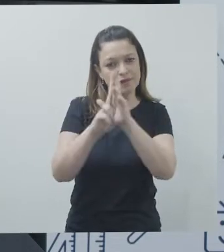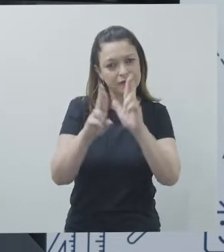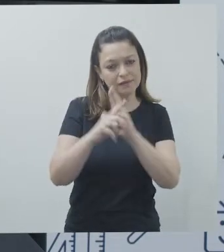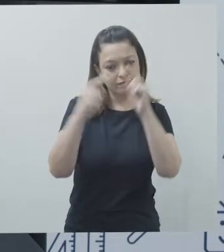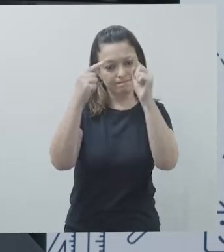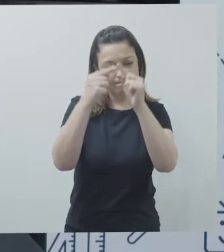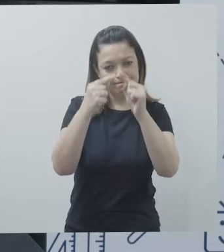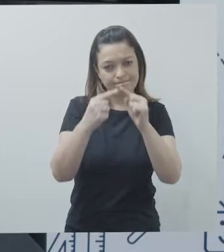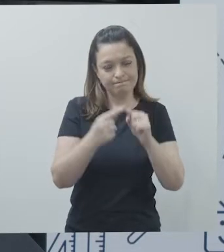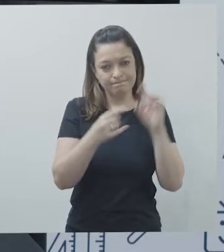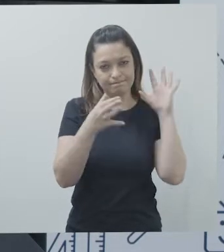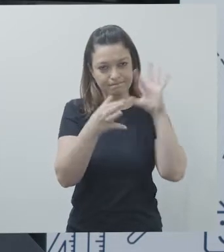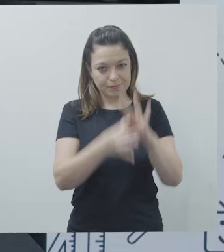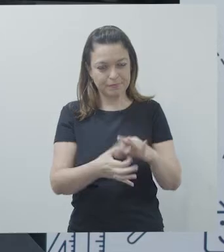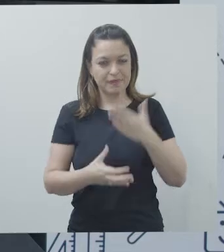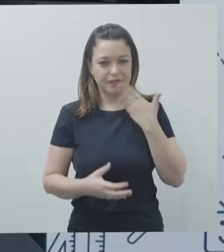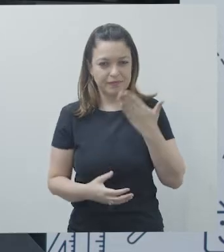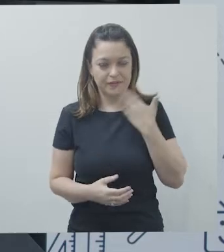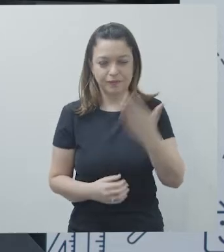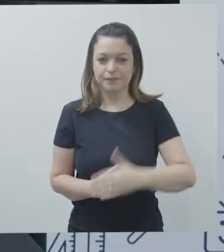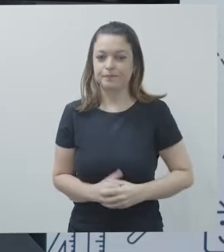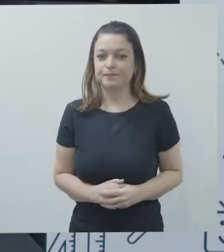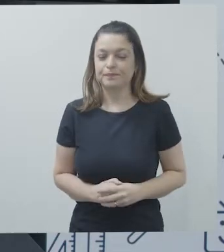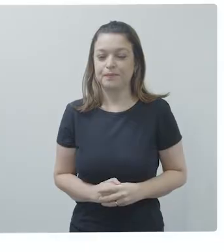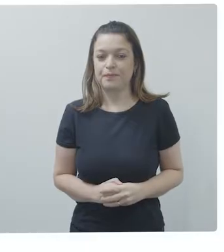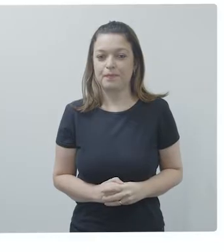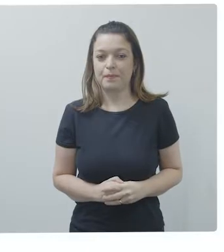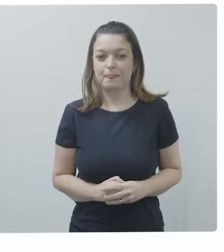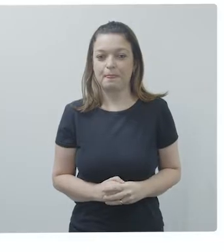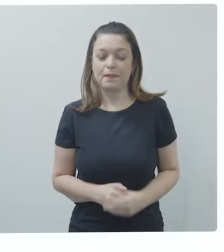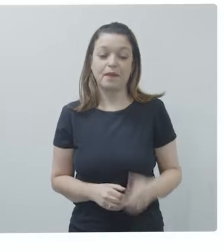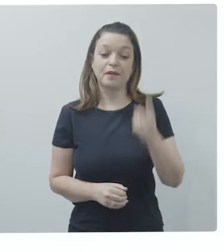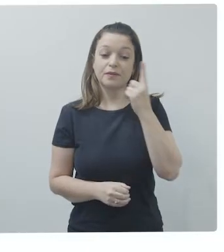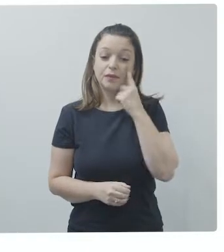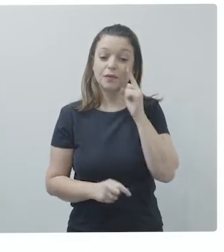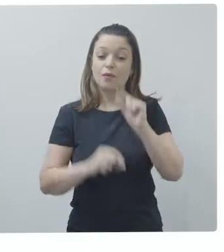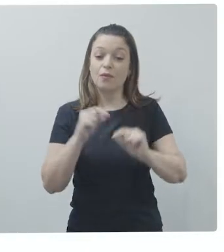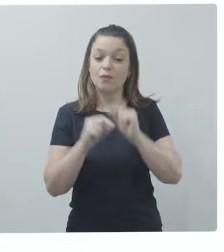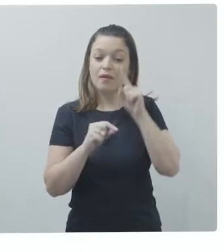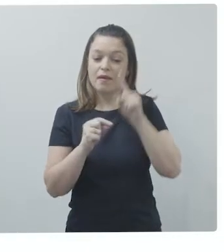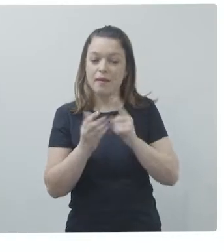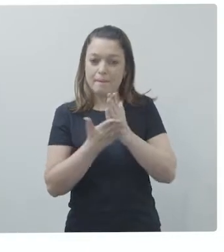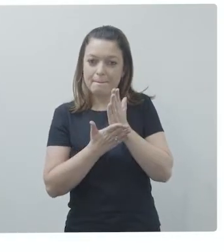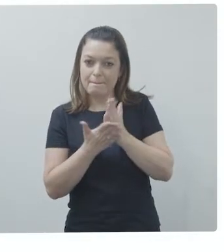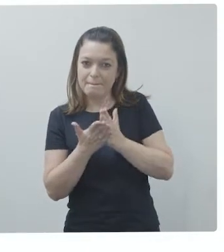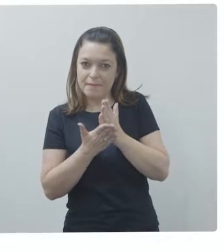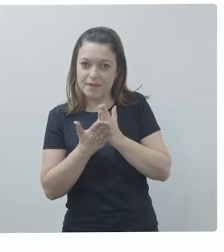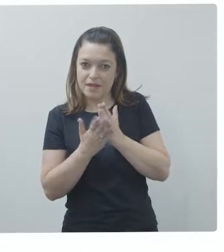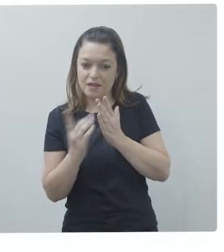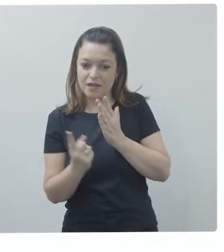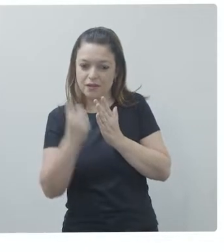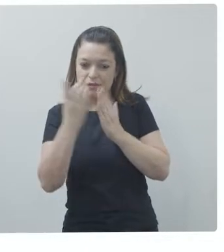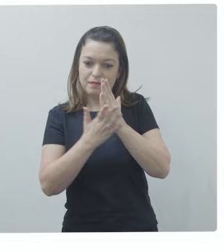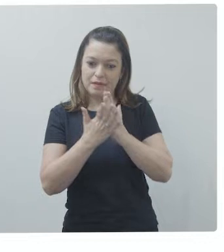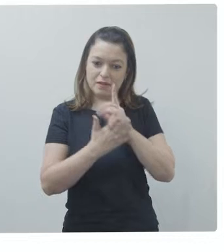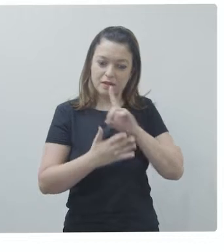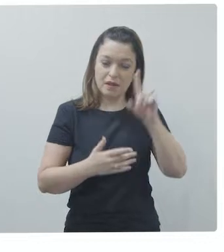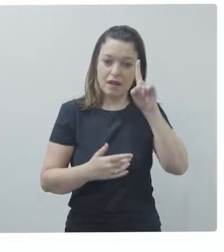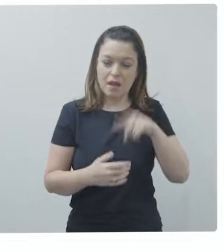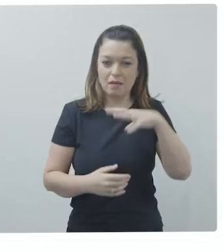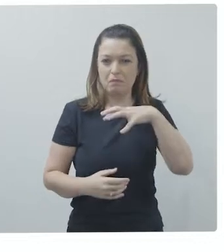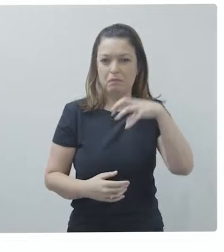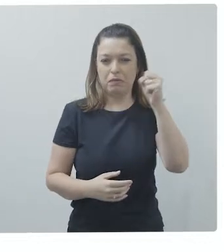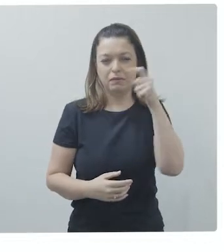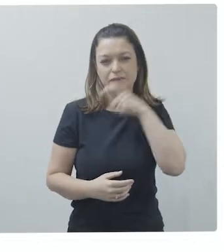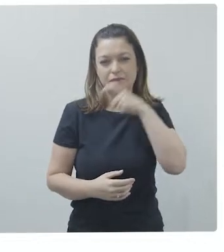mais facilidade. Mas vamos começar então. Olha só. Meio gigante, meio deus. Ele é considerado o pai das mentiras. Nós